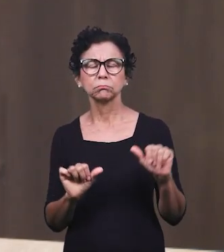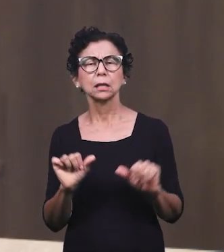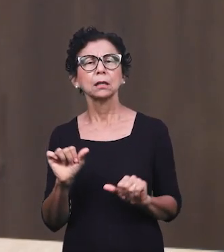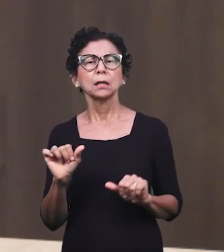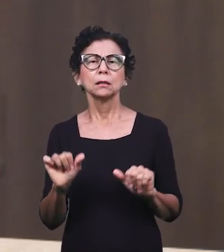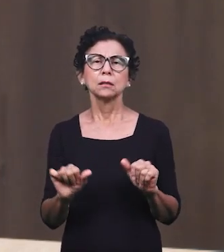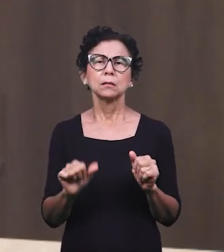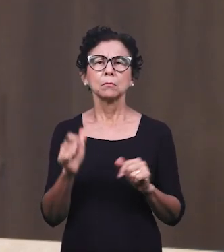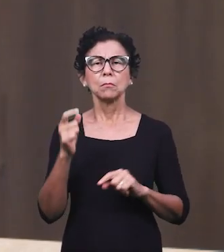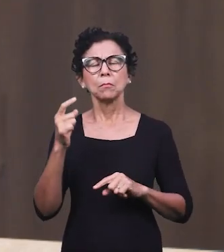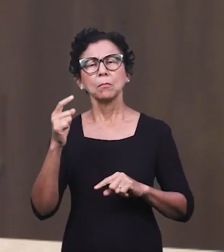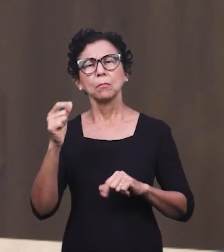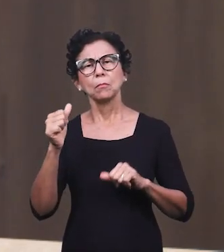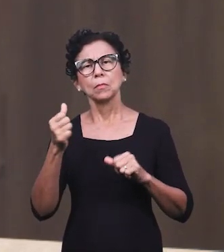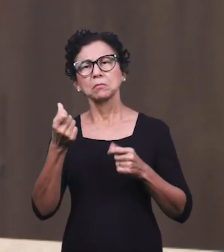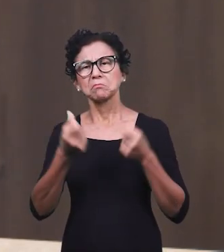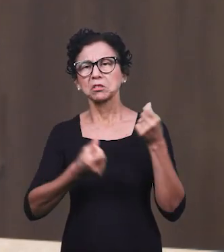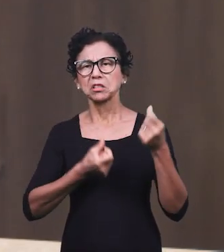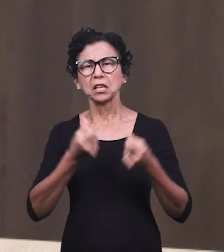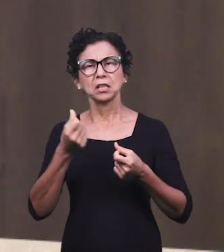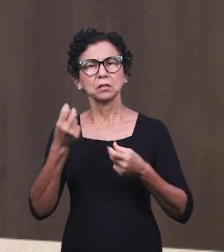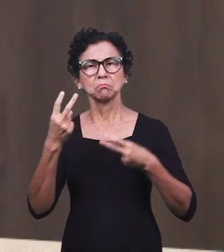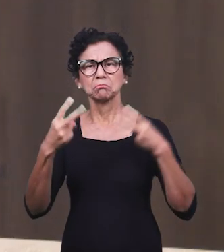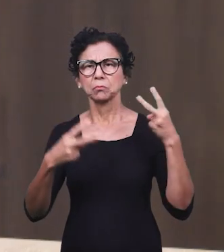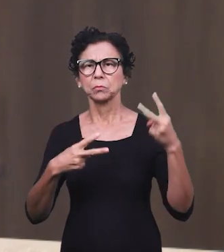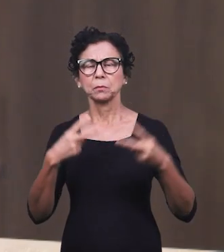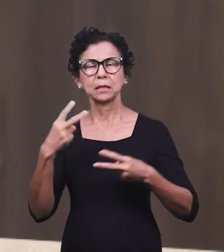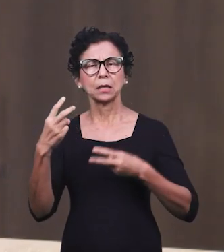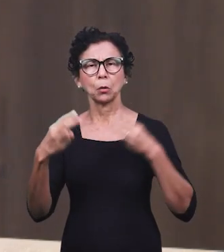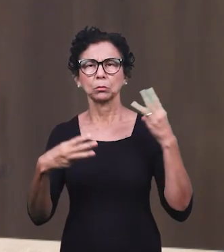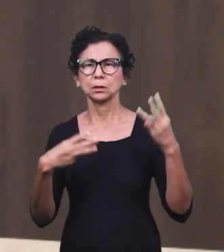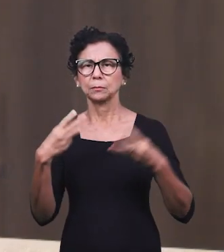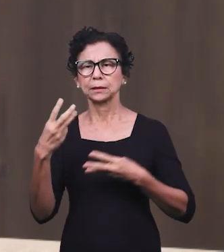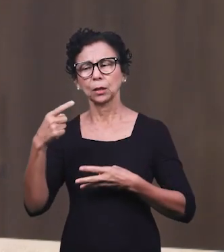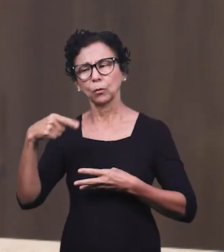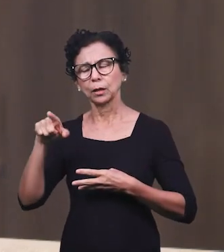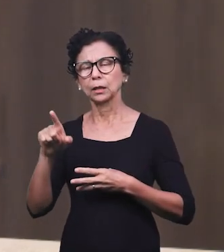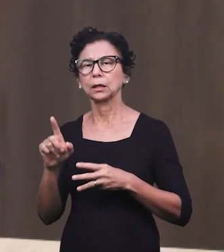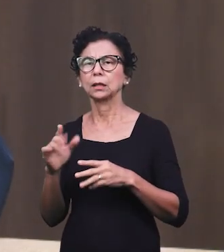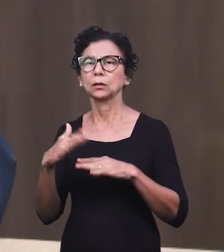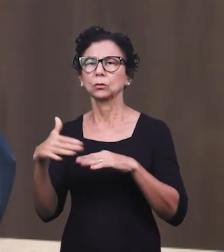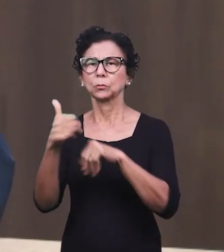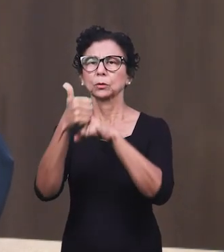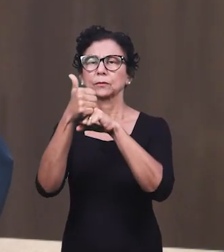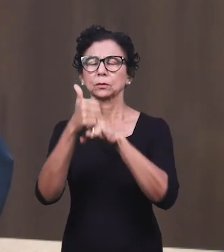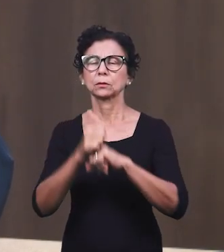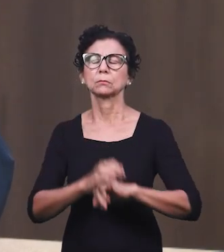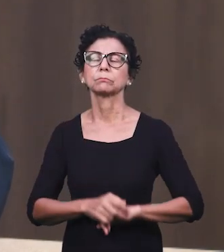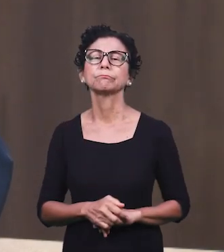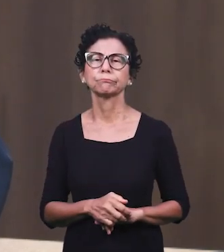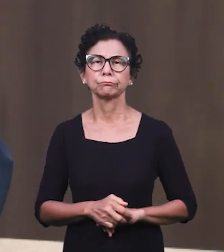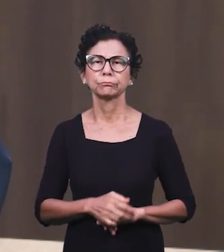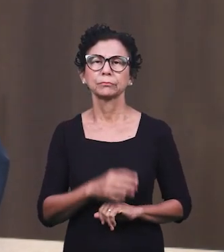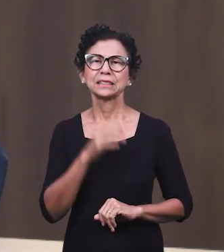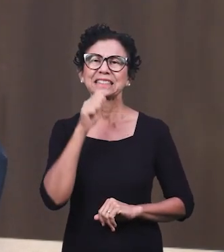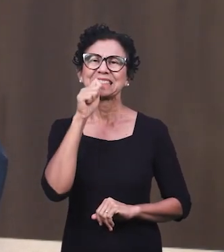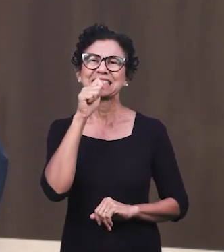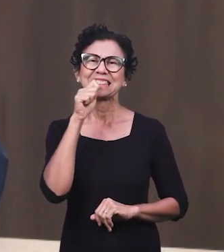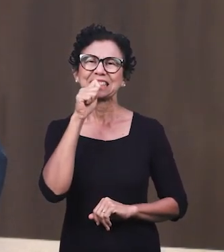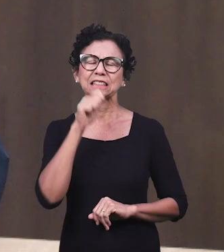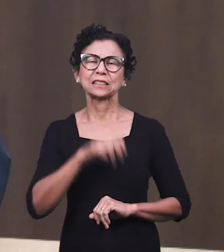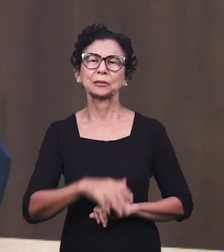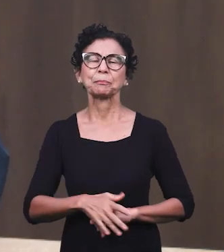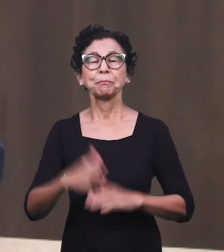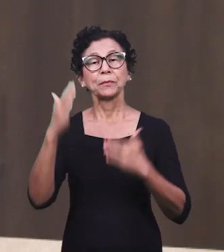regularmente, de acordo com a necessidade, cuidar realmente da saúde. Nós queremos agradecer a nossa audiência que está